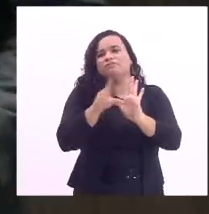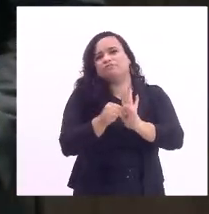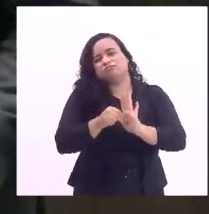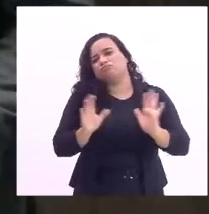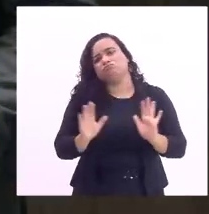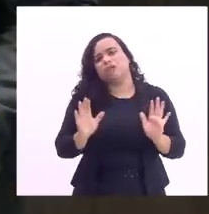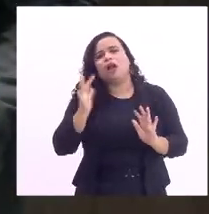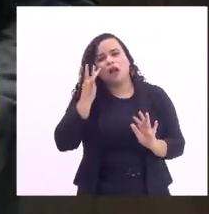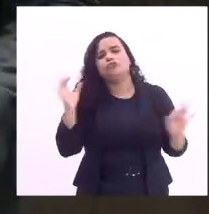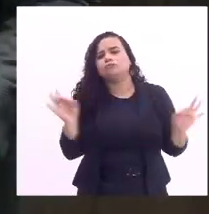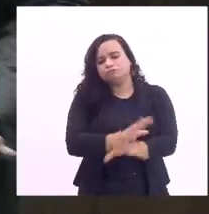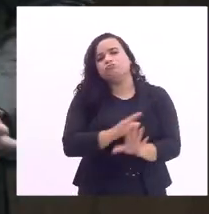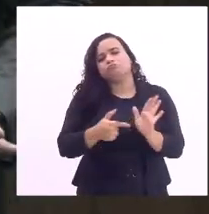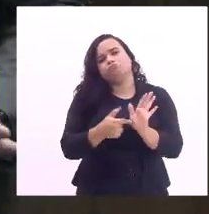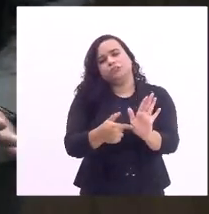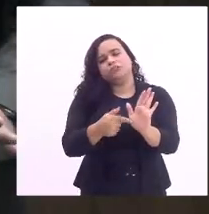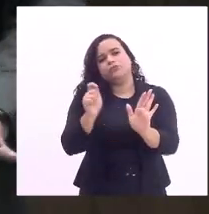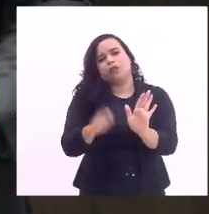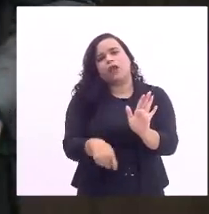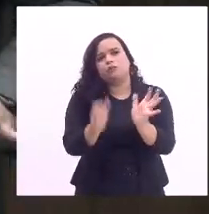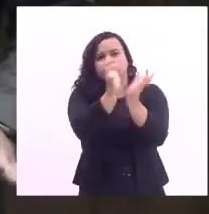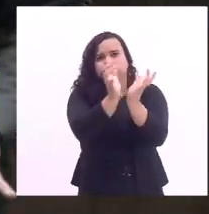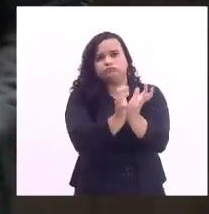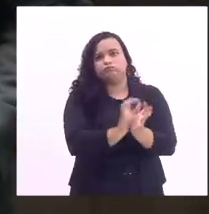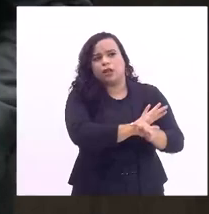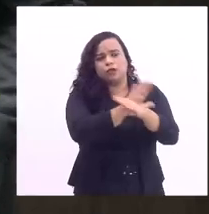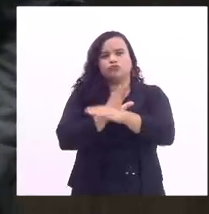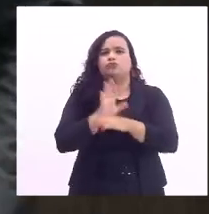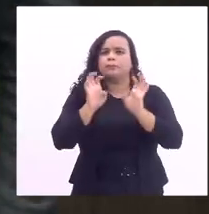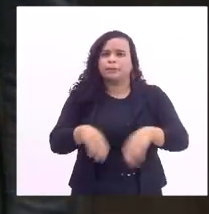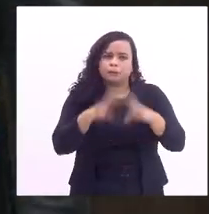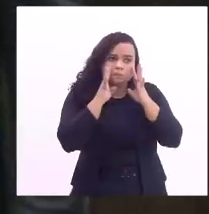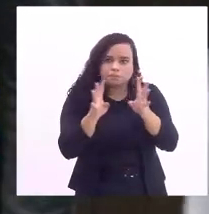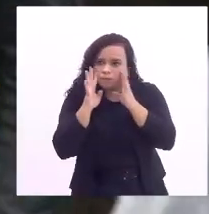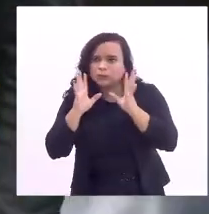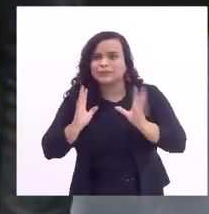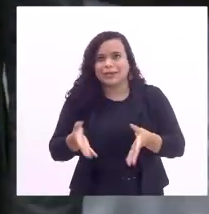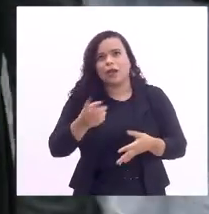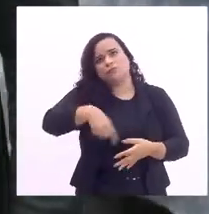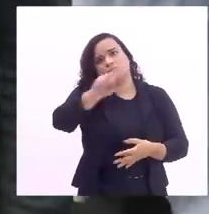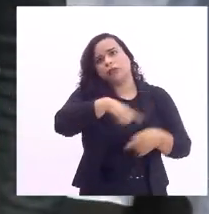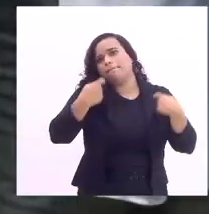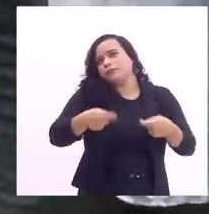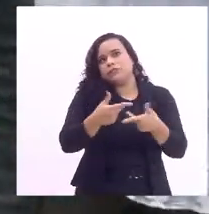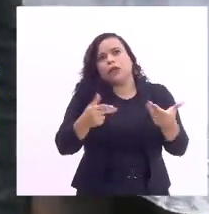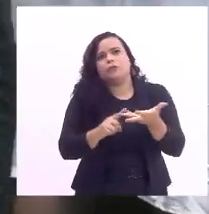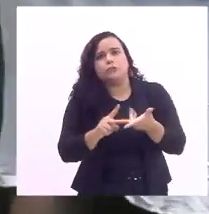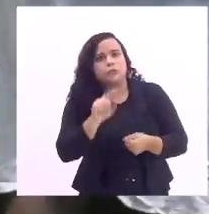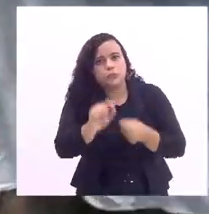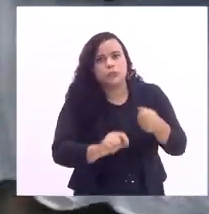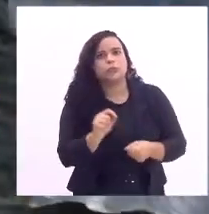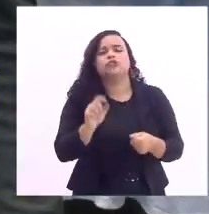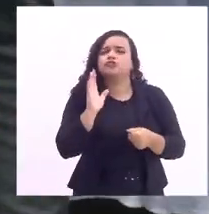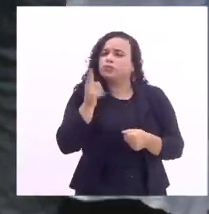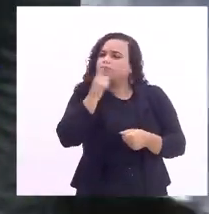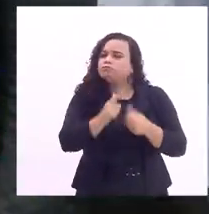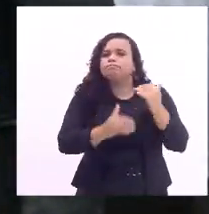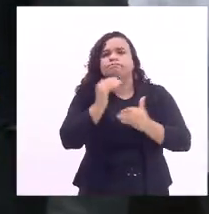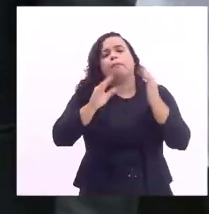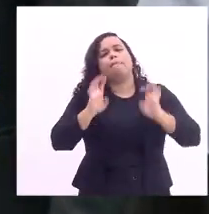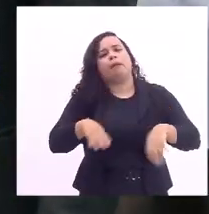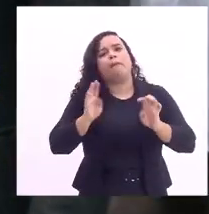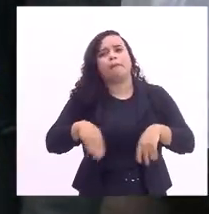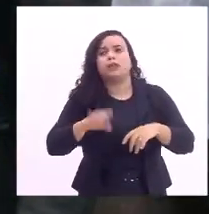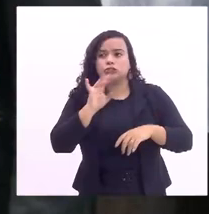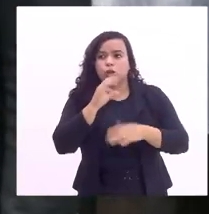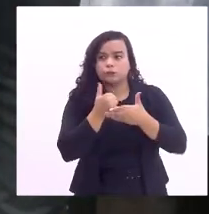para nesse sentido. As categorias estão bem contempladas, foram ouvidas, fizemos algumas rodadas e a coisa evoluiu bem. Então, só para